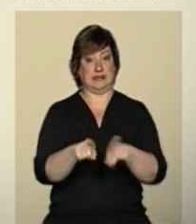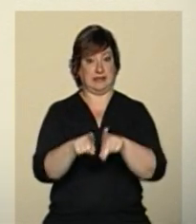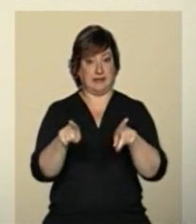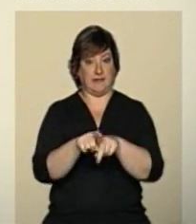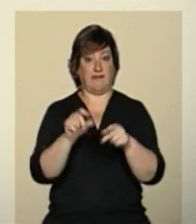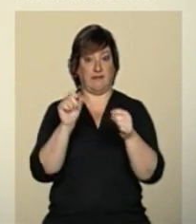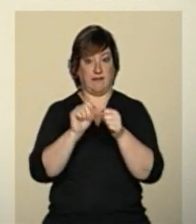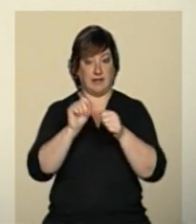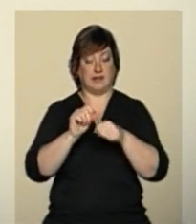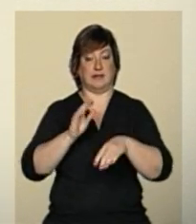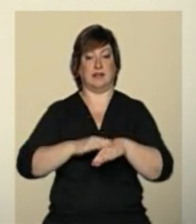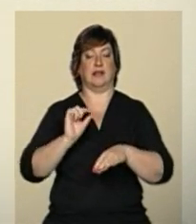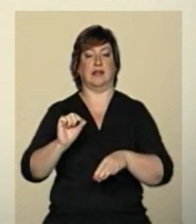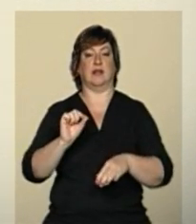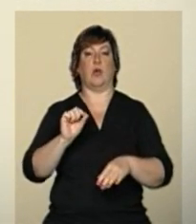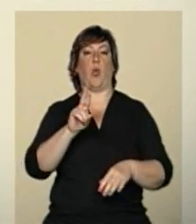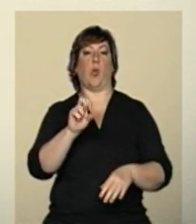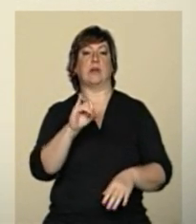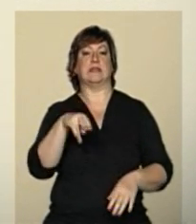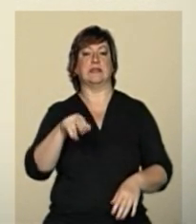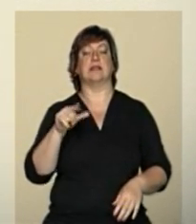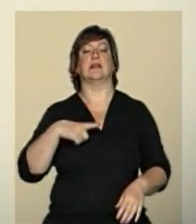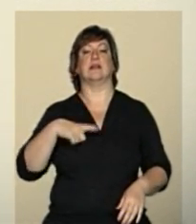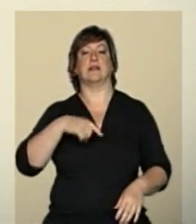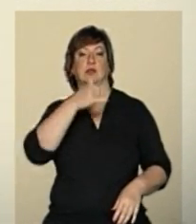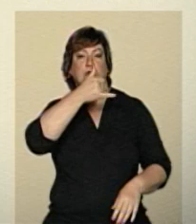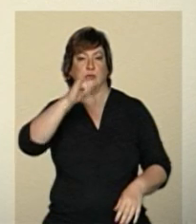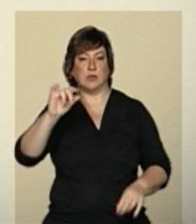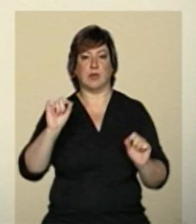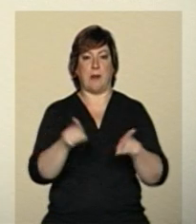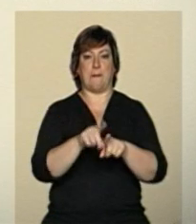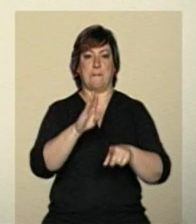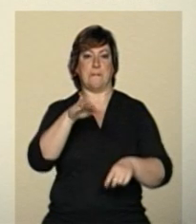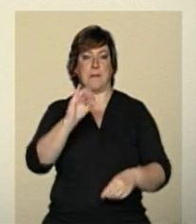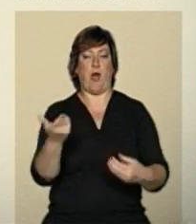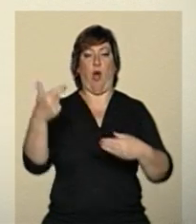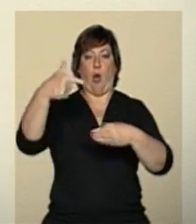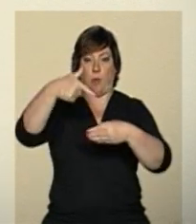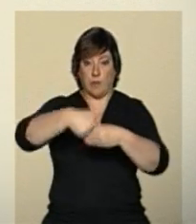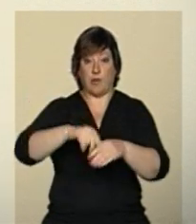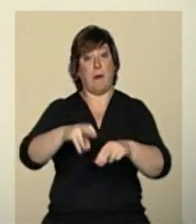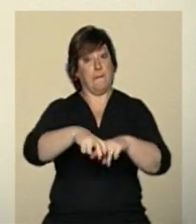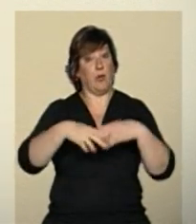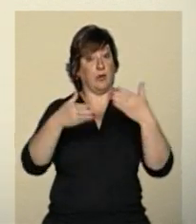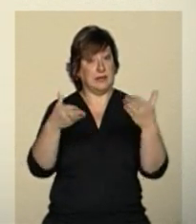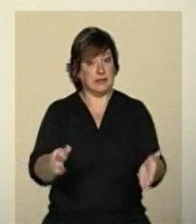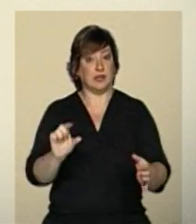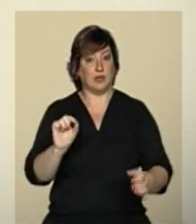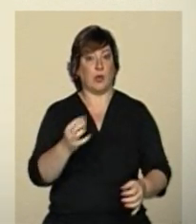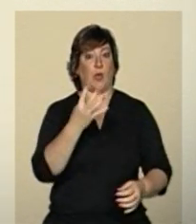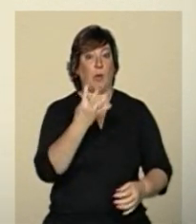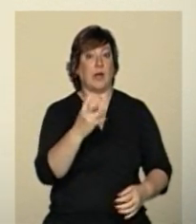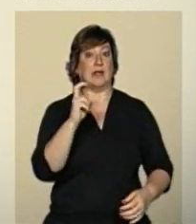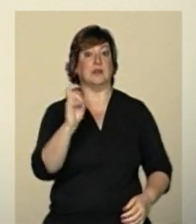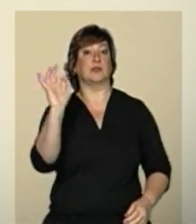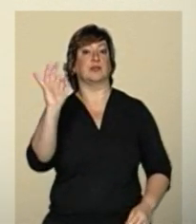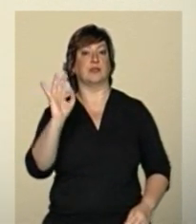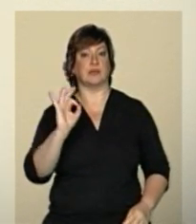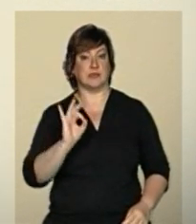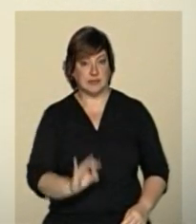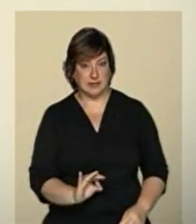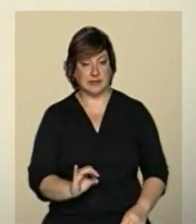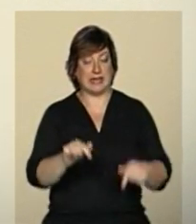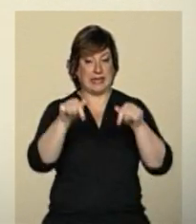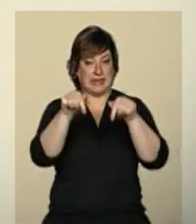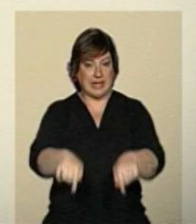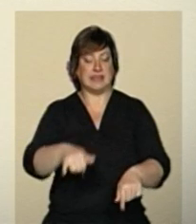por usinas hidrelétricas e por biocombustíveis. E é por isso que hoje 45%